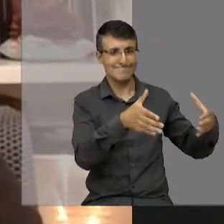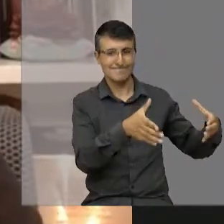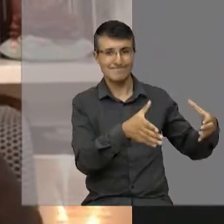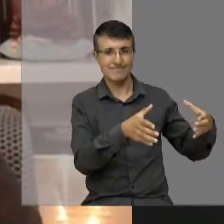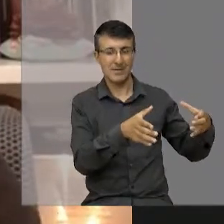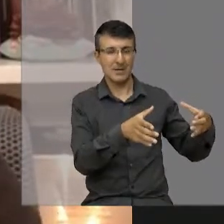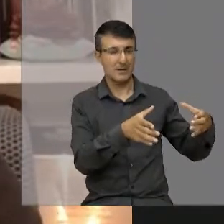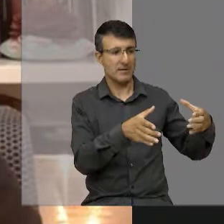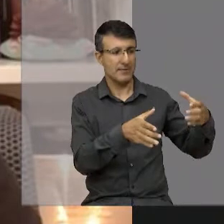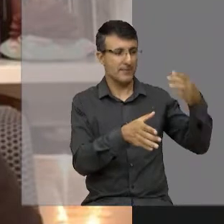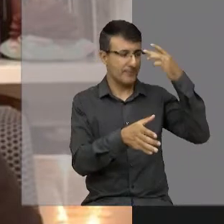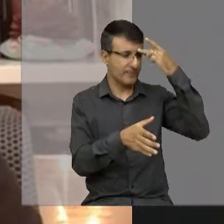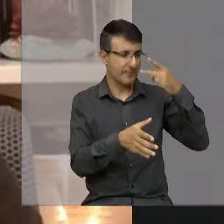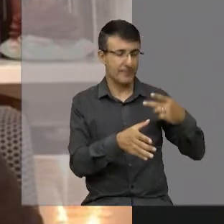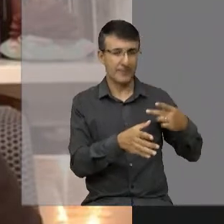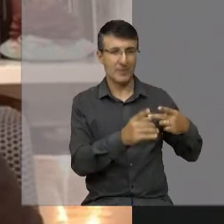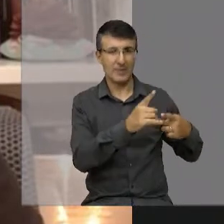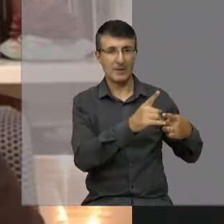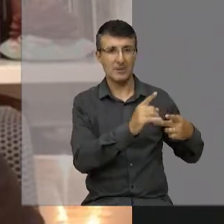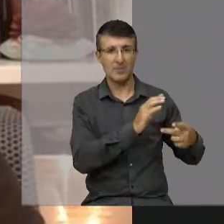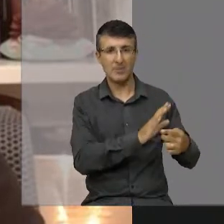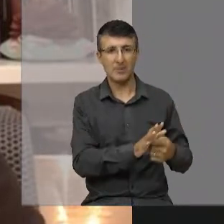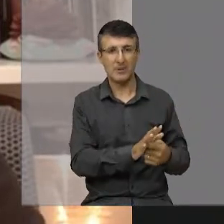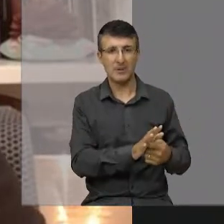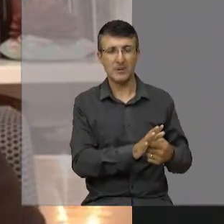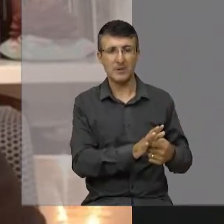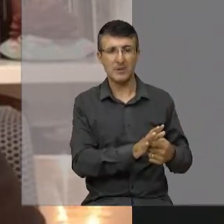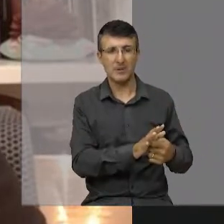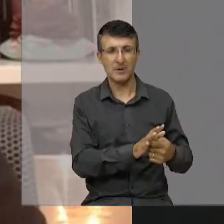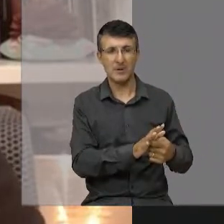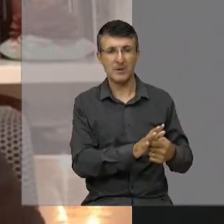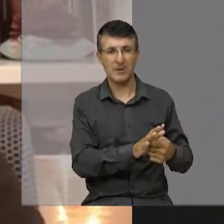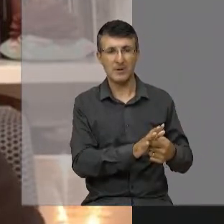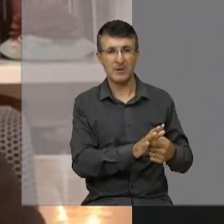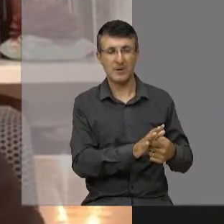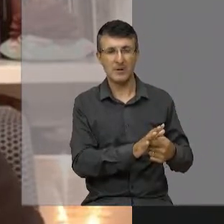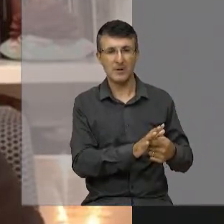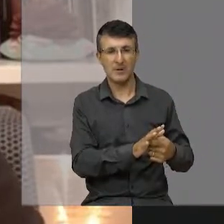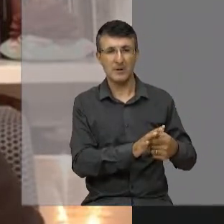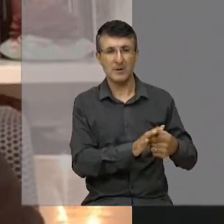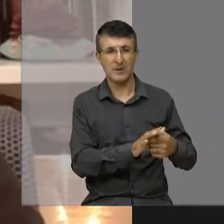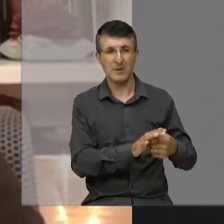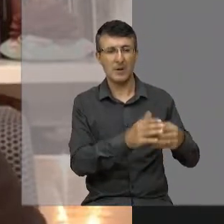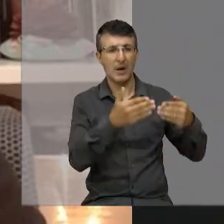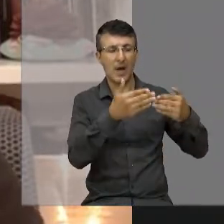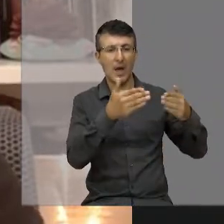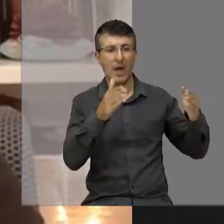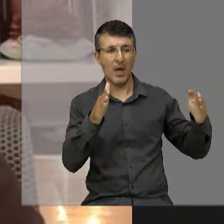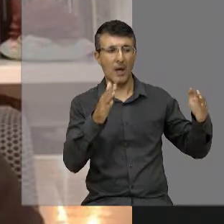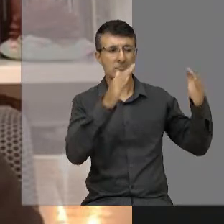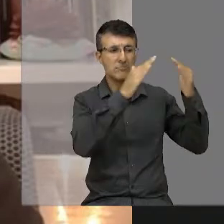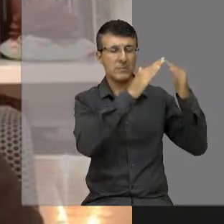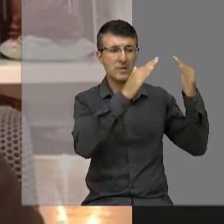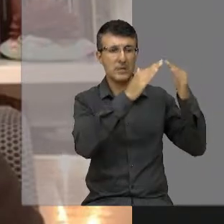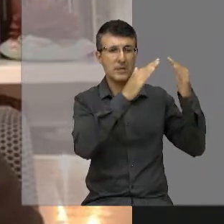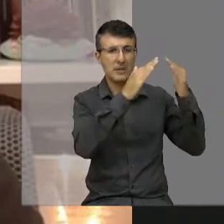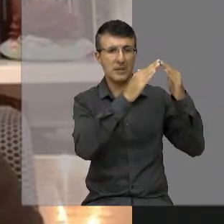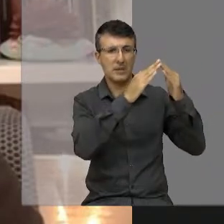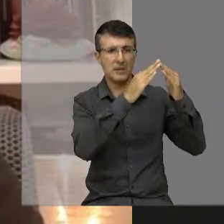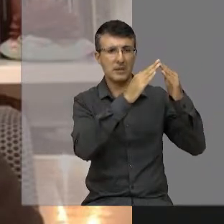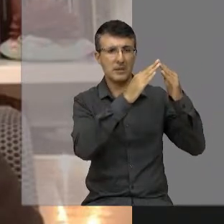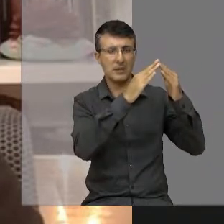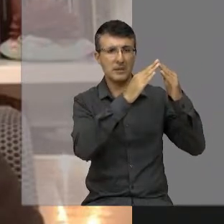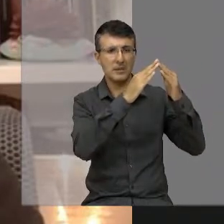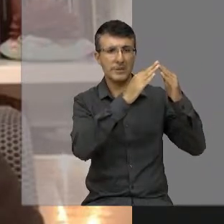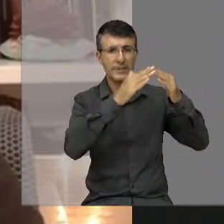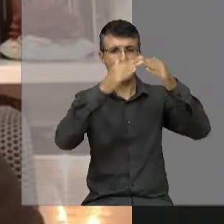mesma forma, assegurar a disponibilidade de abrigos e abrigos para as mulheres vítimas de violência doméstica, onde existam condições para a adoção